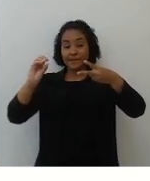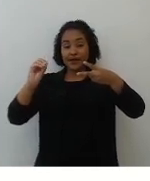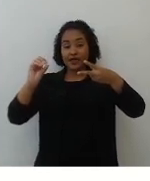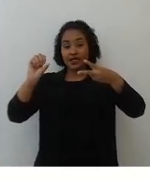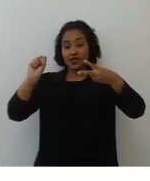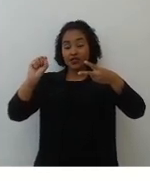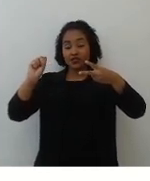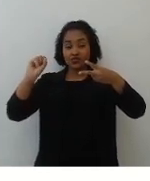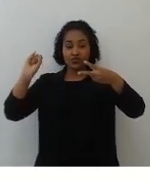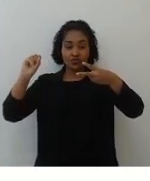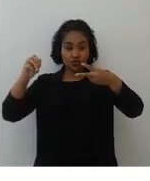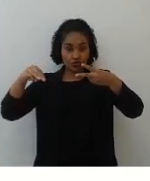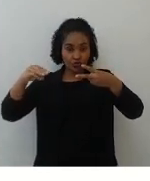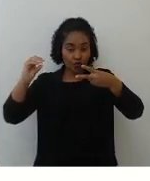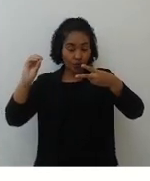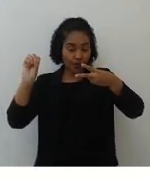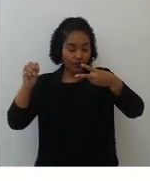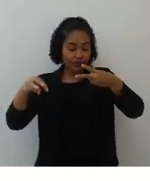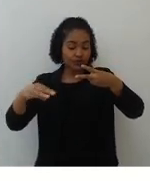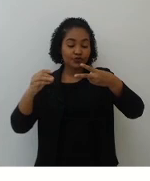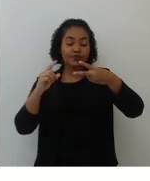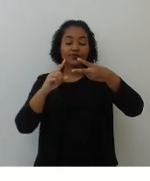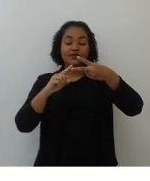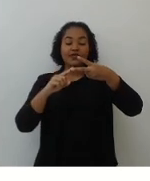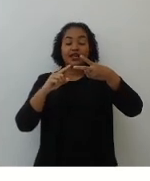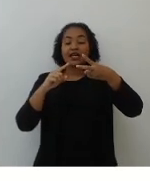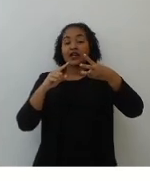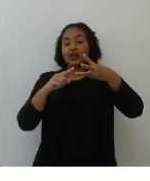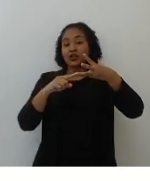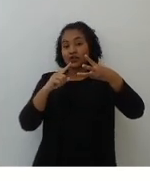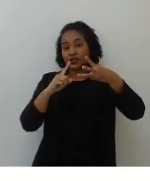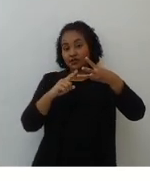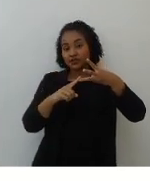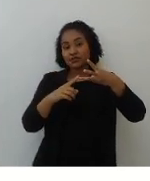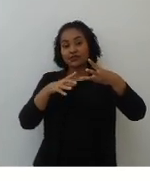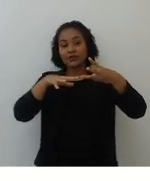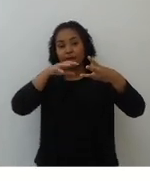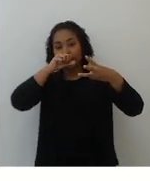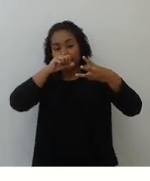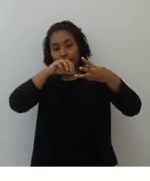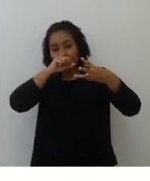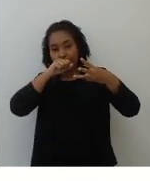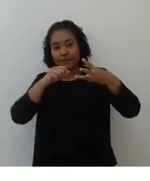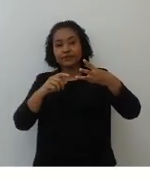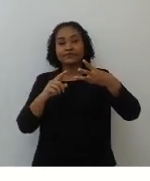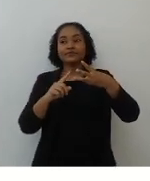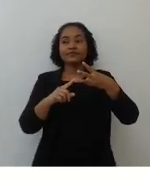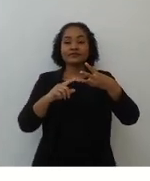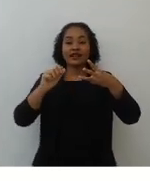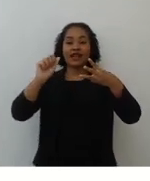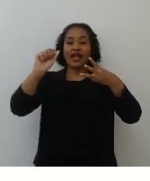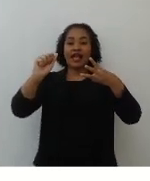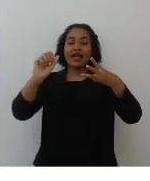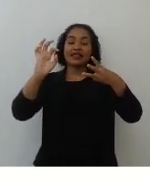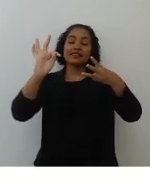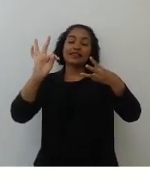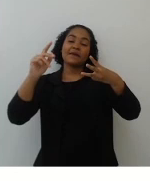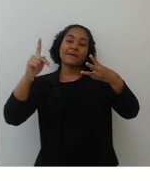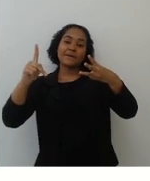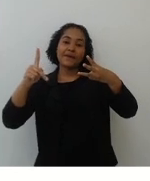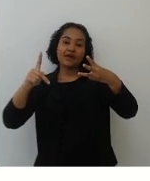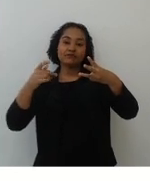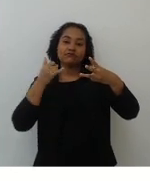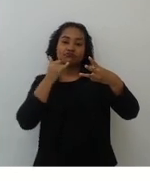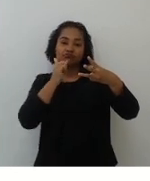oxidação de substâncias tóxicas, a mitocôndria, né, com a função de síntese de ATP, né, de energia, o lisossomo